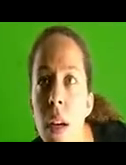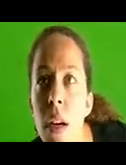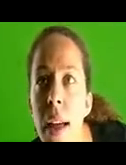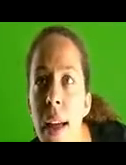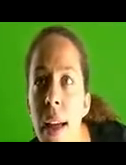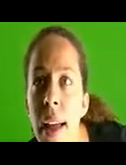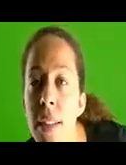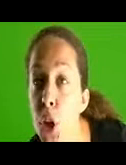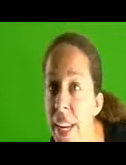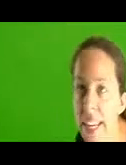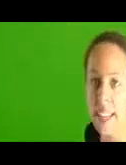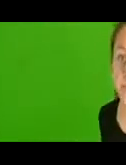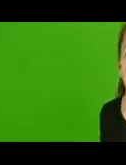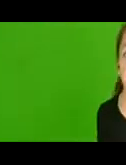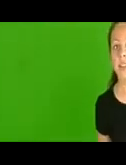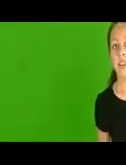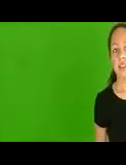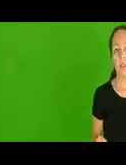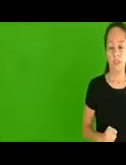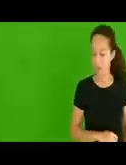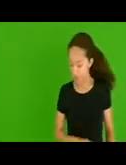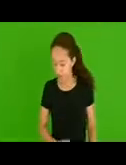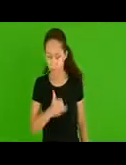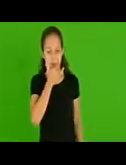sobre o seu trabalho.